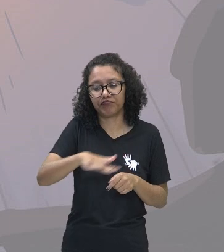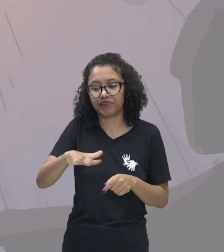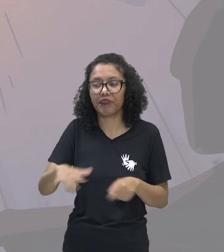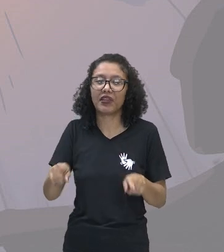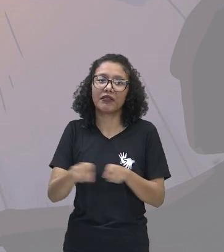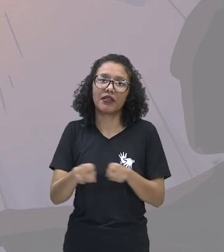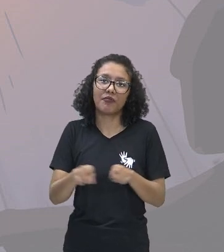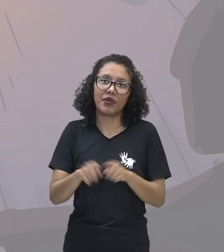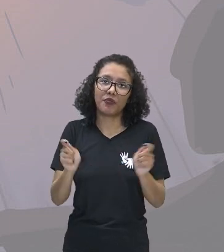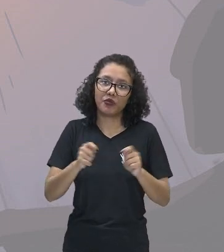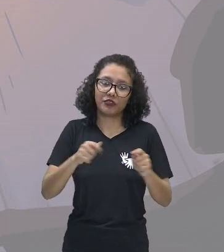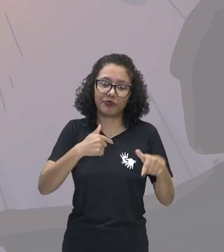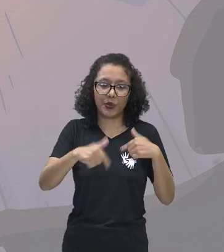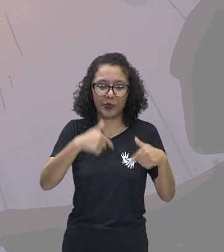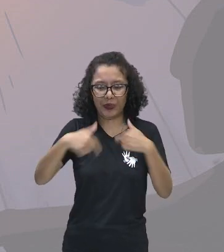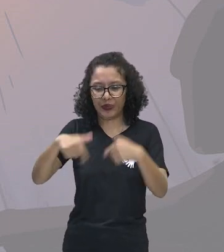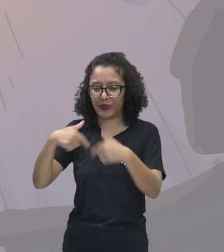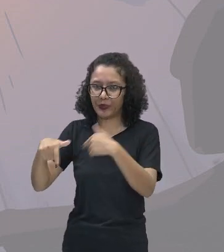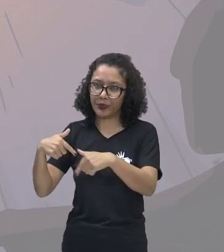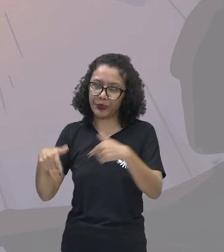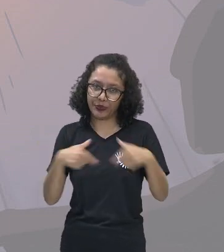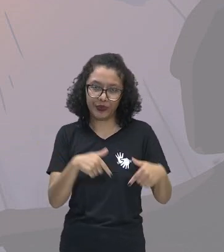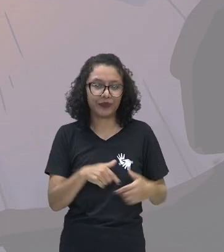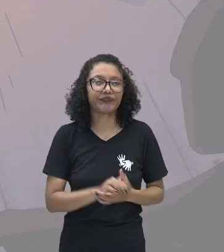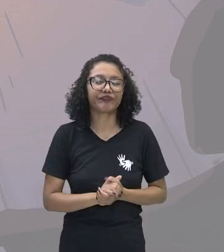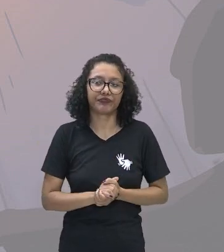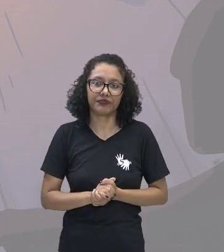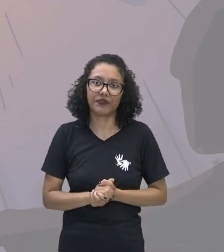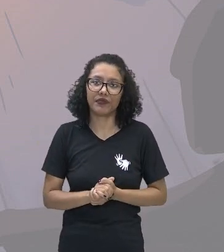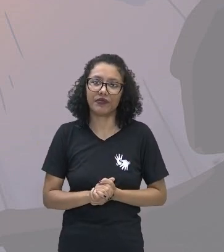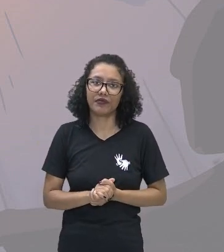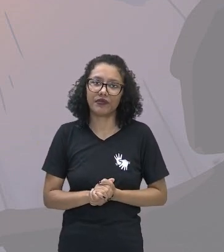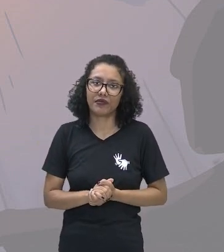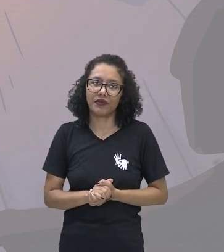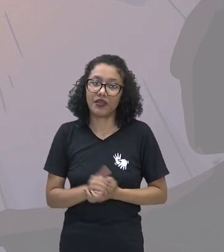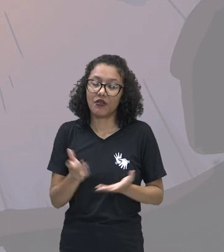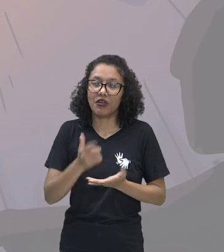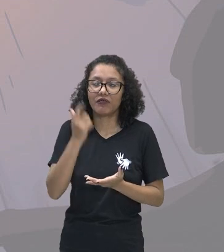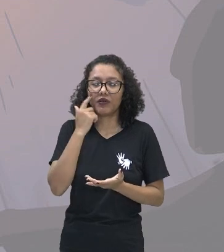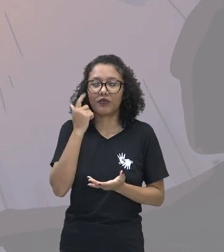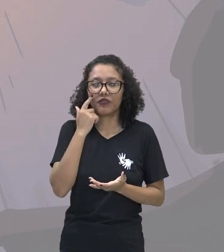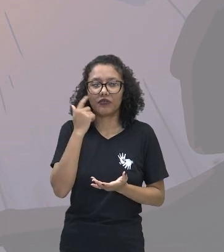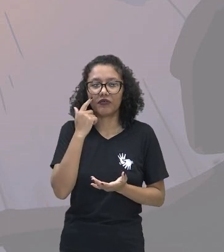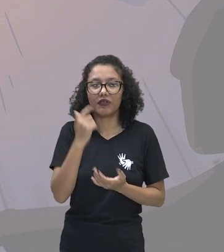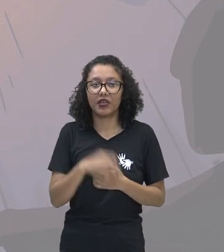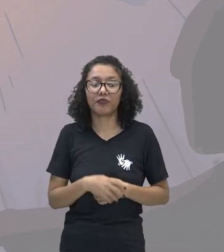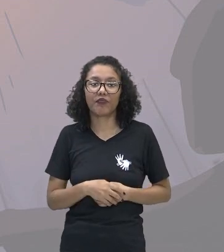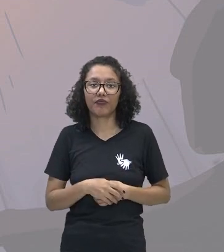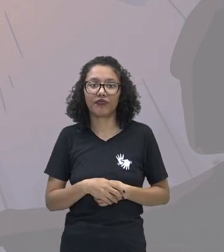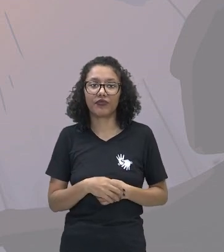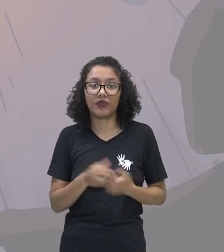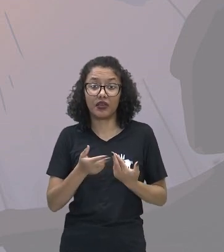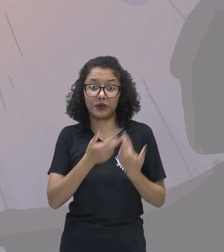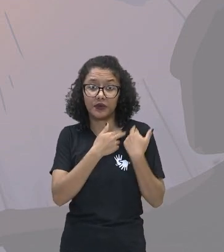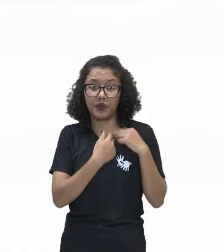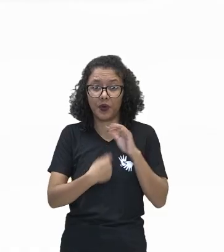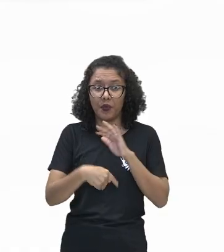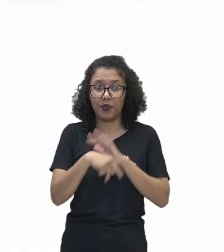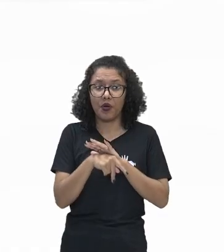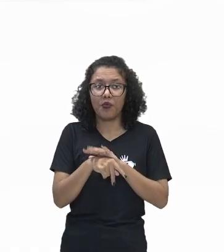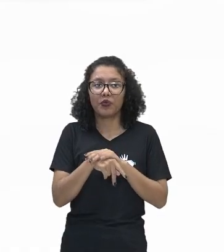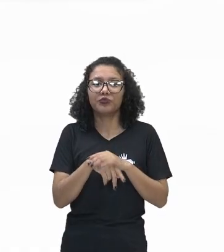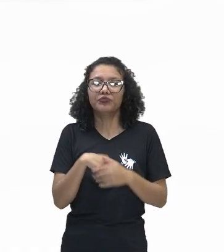no Brasil colonial. Então, vamos observar o papel do sistema escravista na sociedade